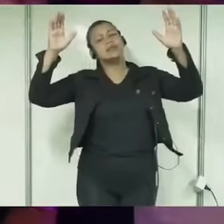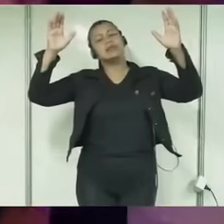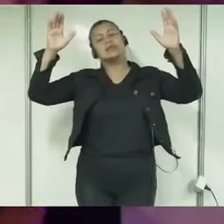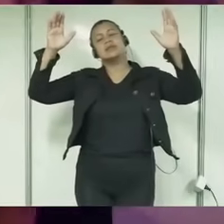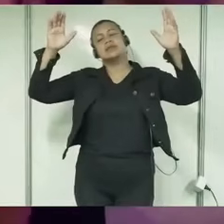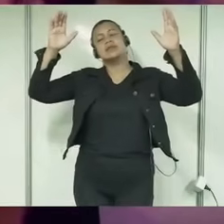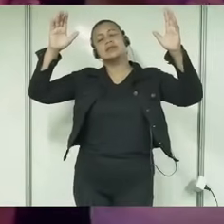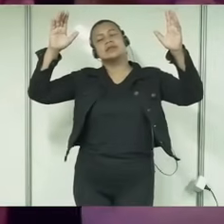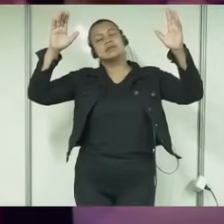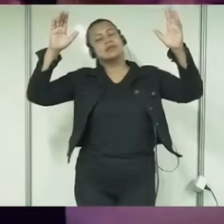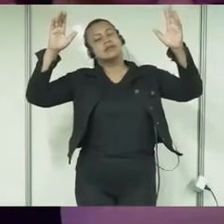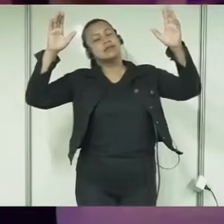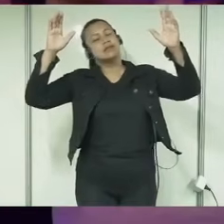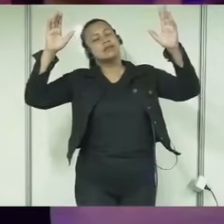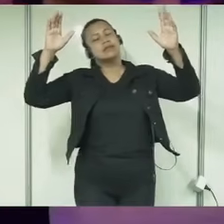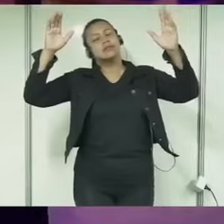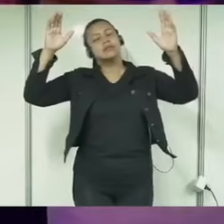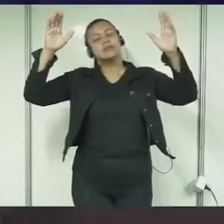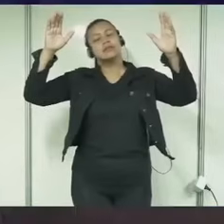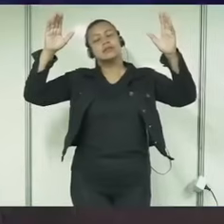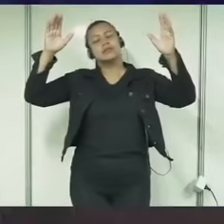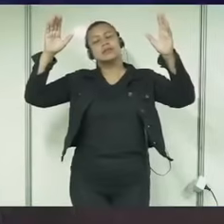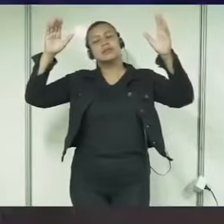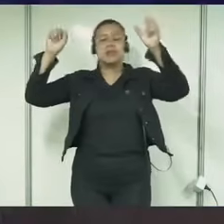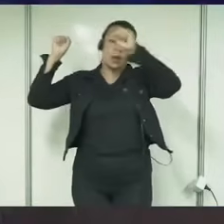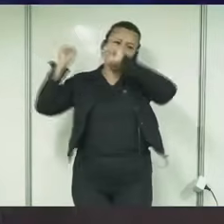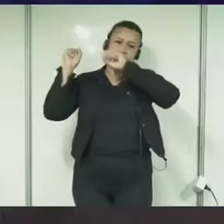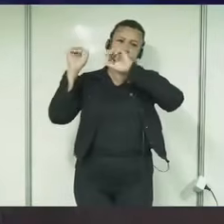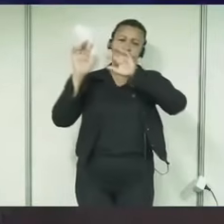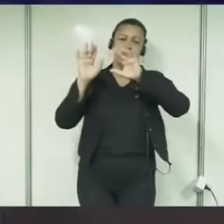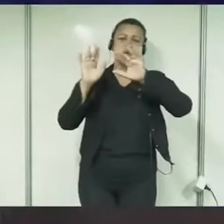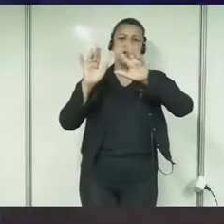nós enviamos essa bênção.